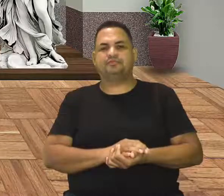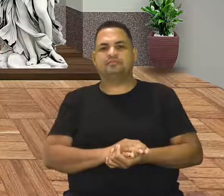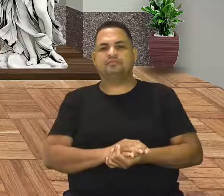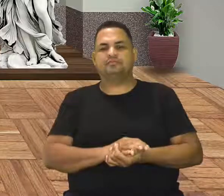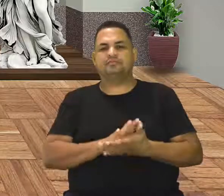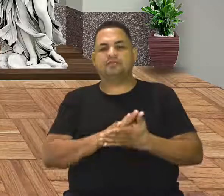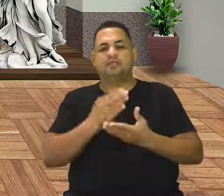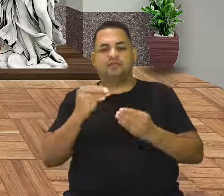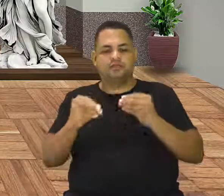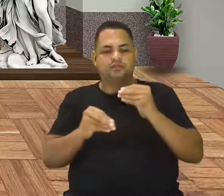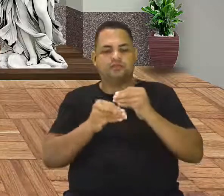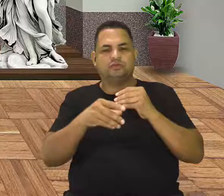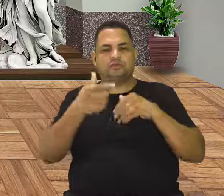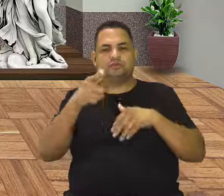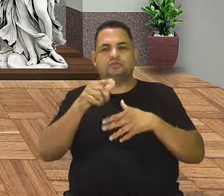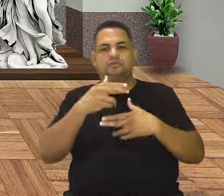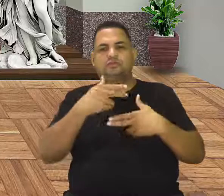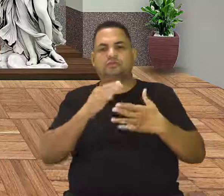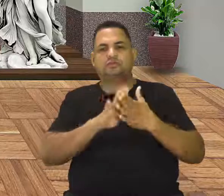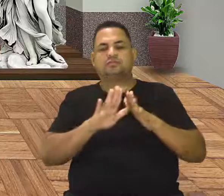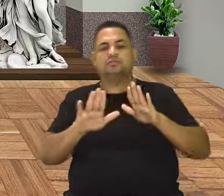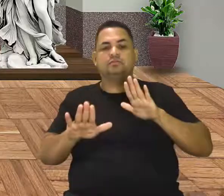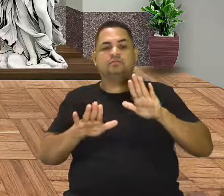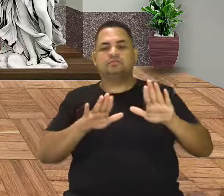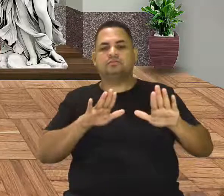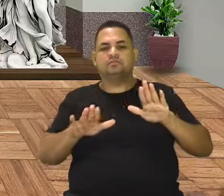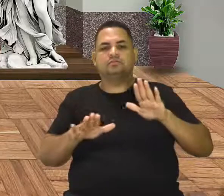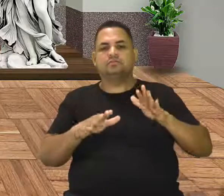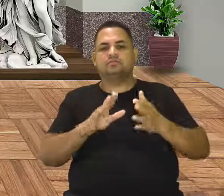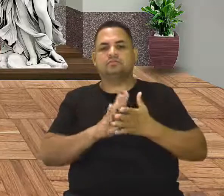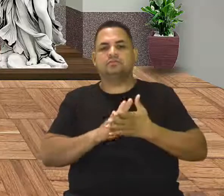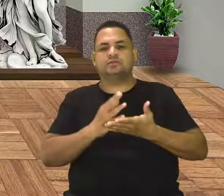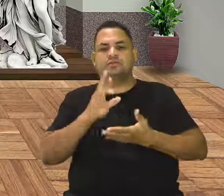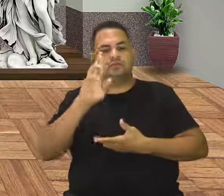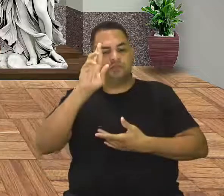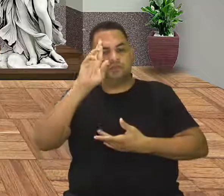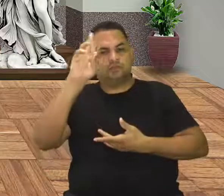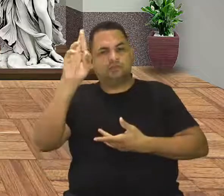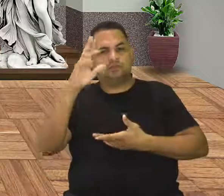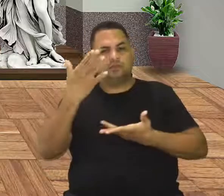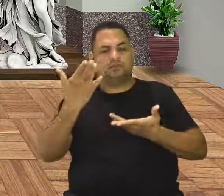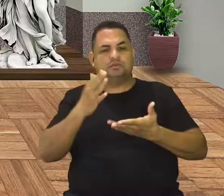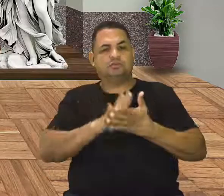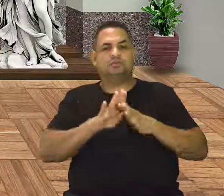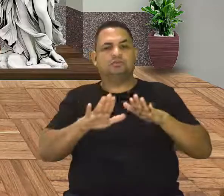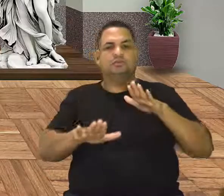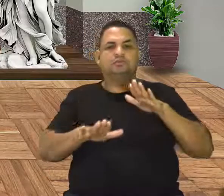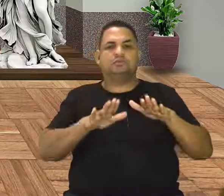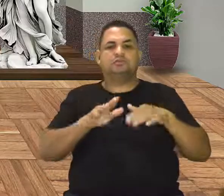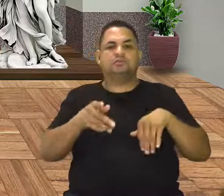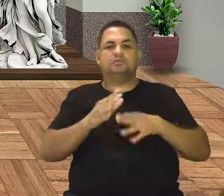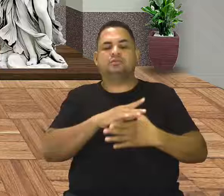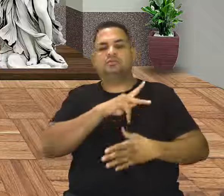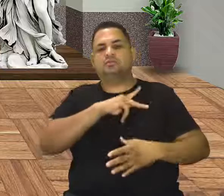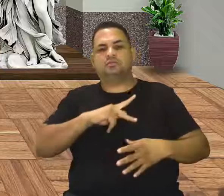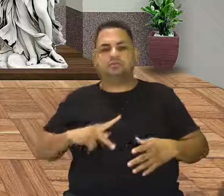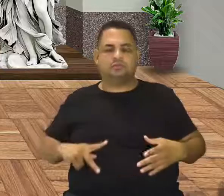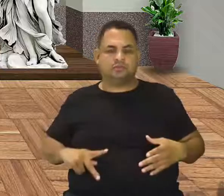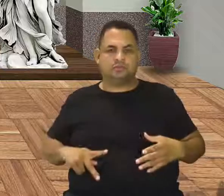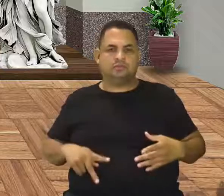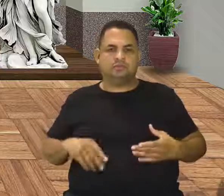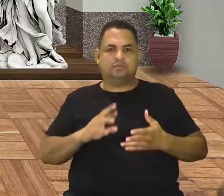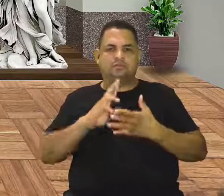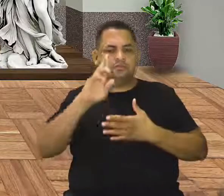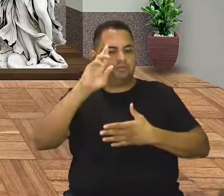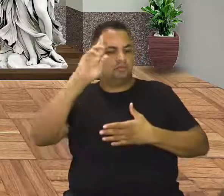um ingrediente. Dependendo do teu gestor, dependendo do presidente,